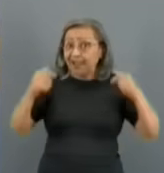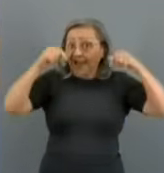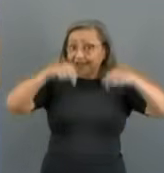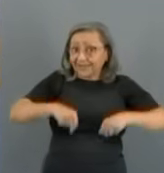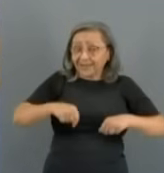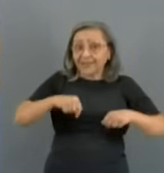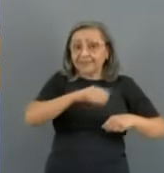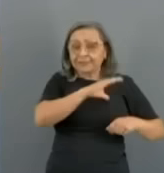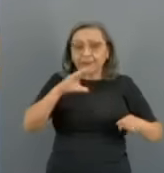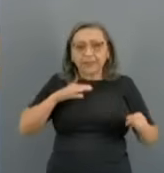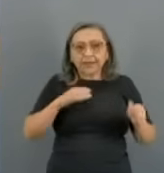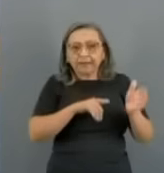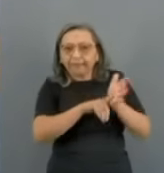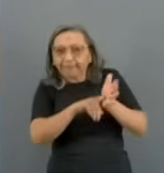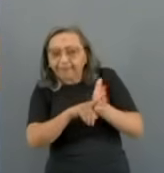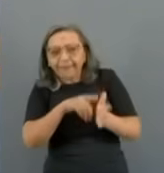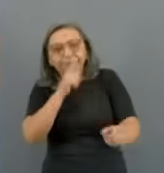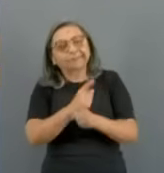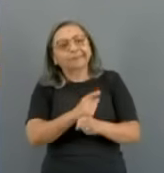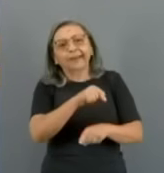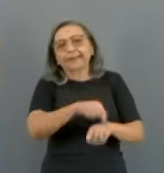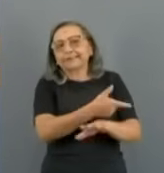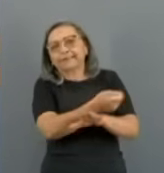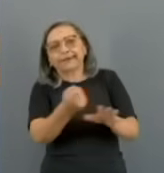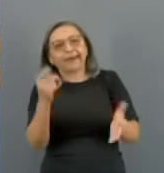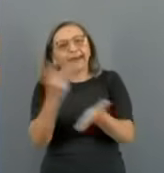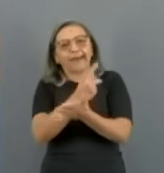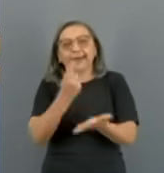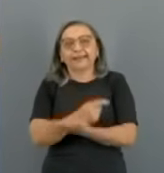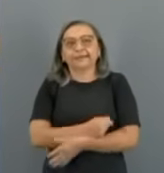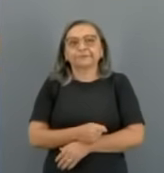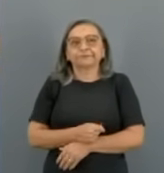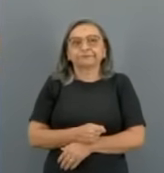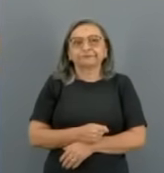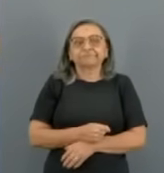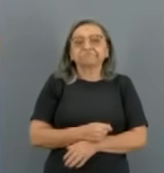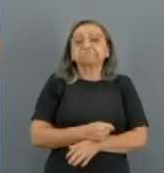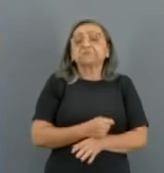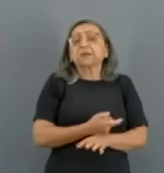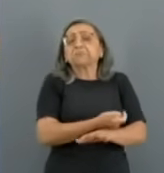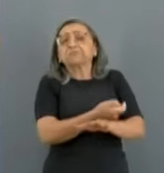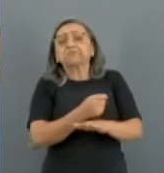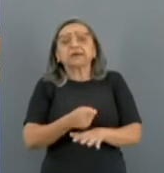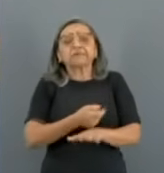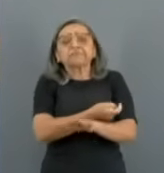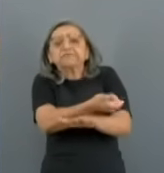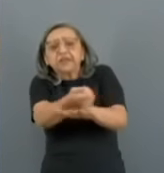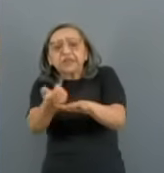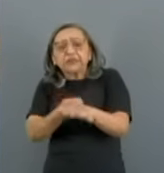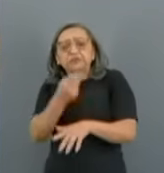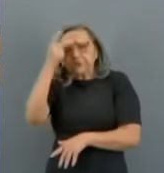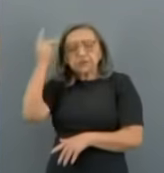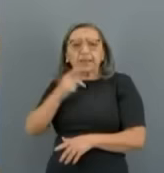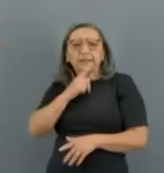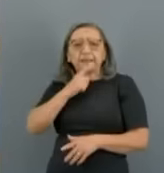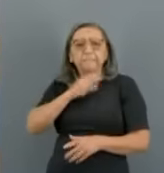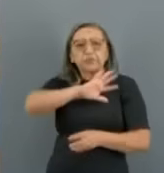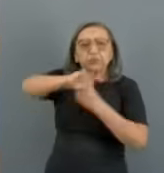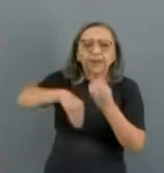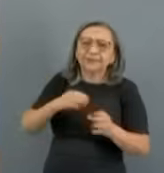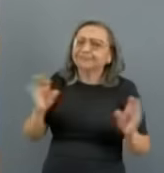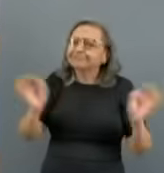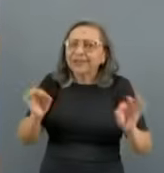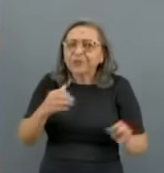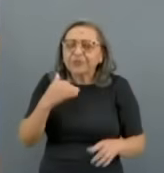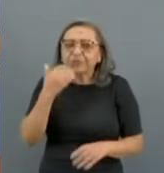aqui, essa fake news foi enterrada. A fake news dos infiltrados não sobreviveu. Teve uma fake news de que